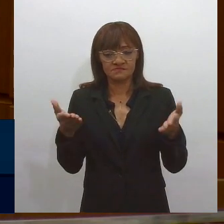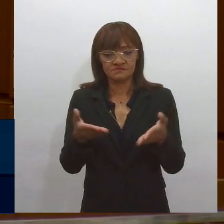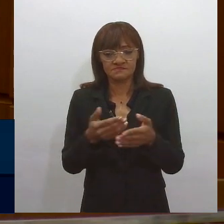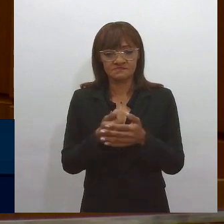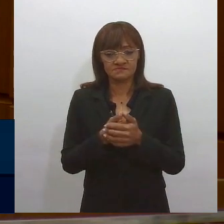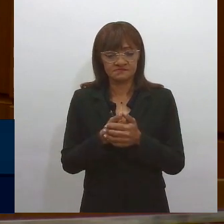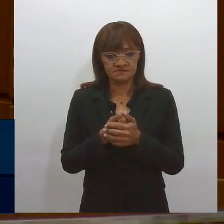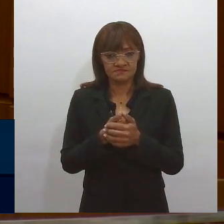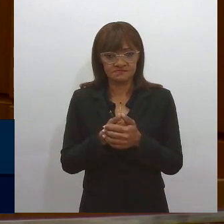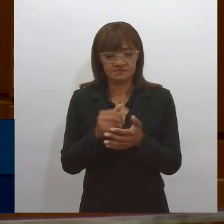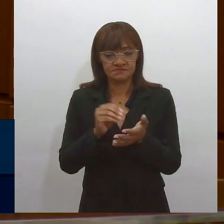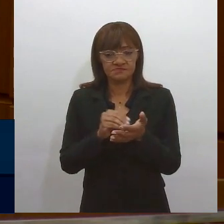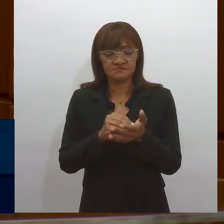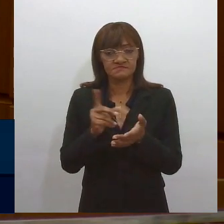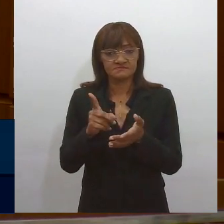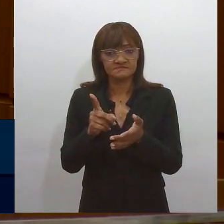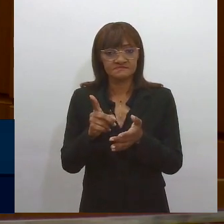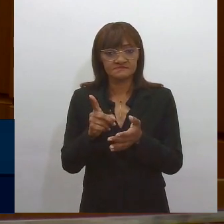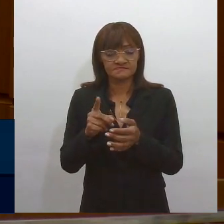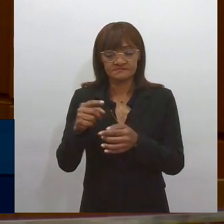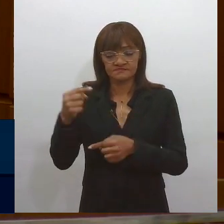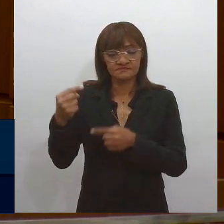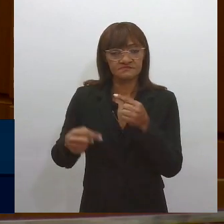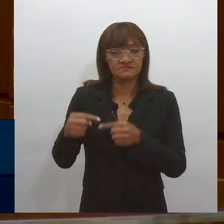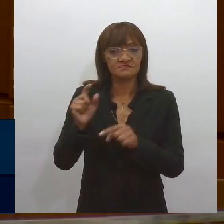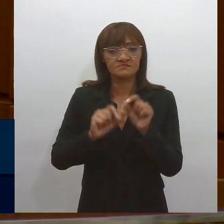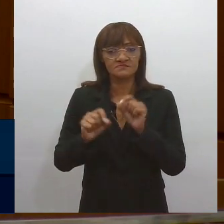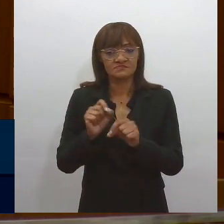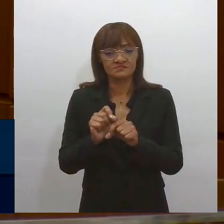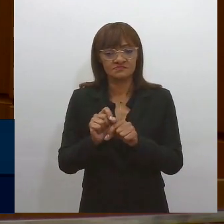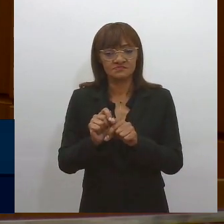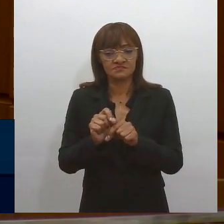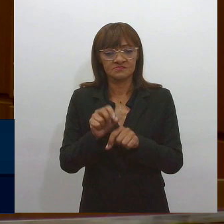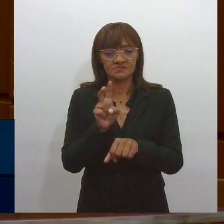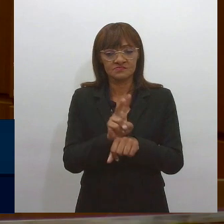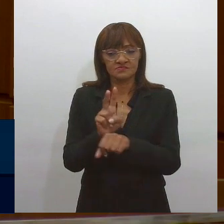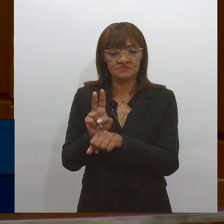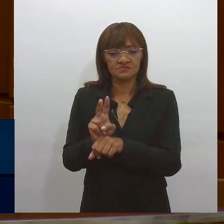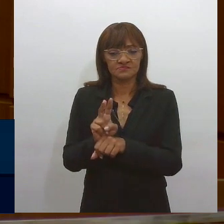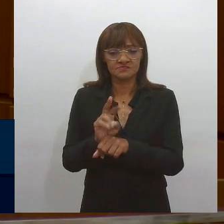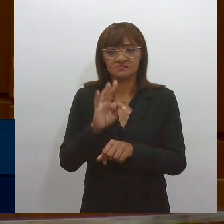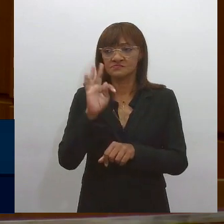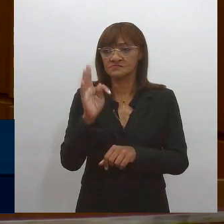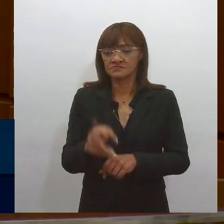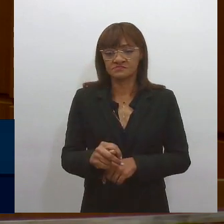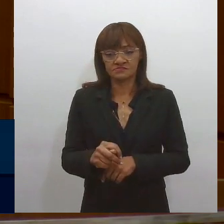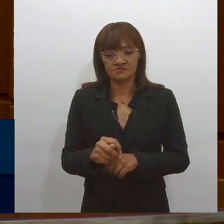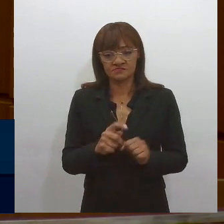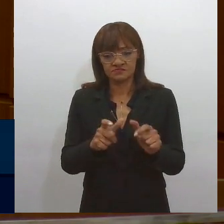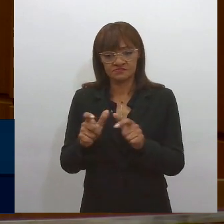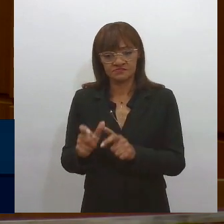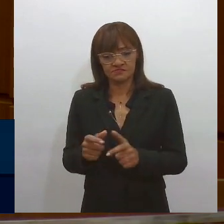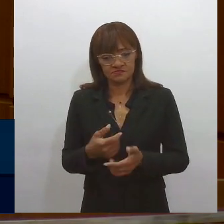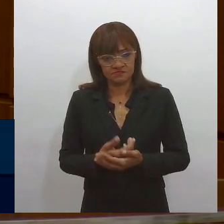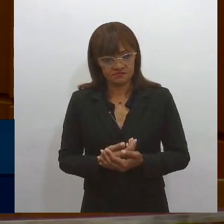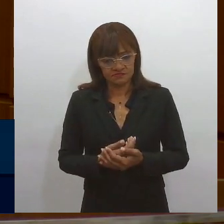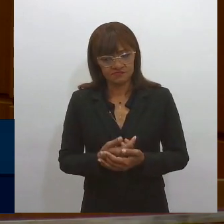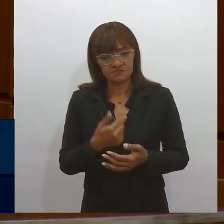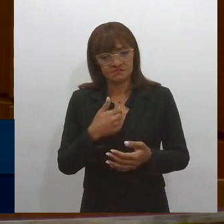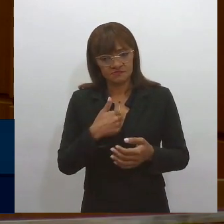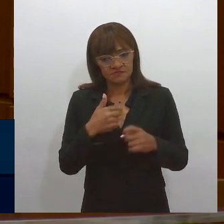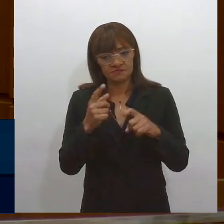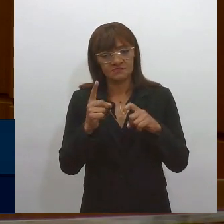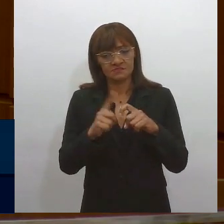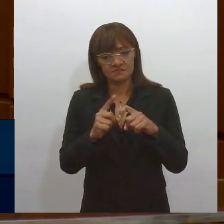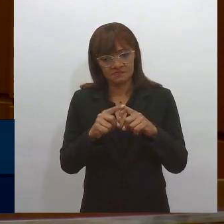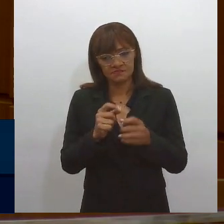ambiental eficaz em todo mundo e me colocar também à disposição enquanto médica caso seja necessário que eu posso